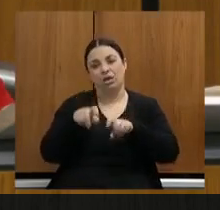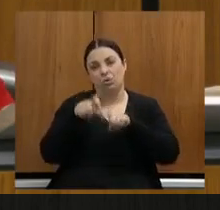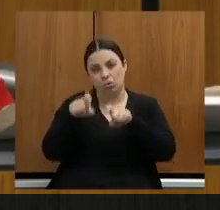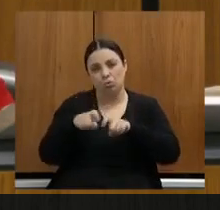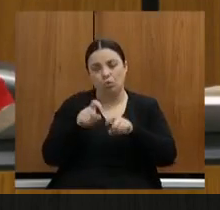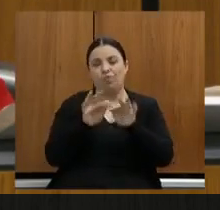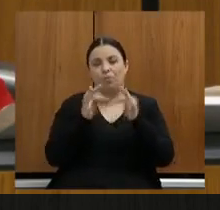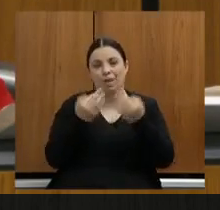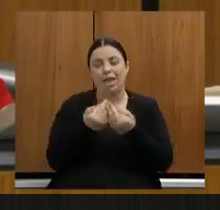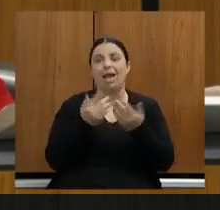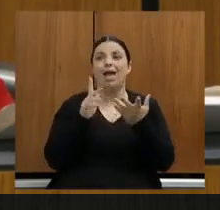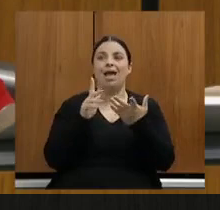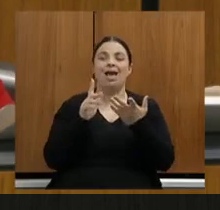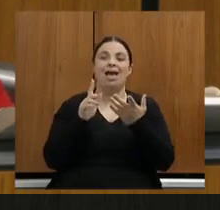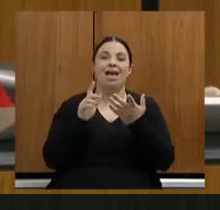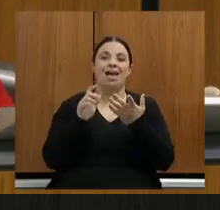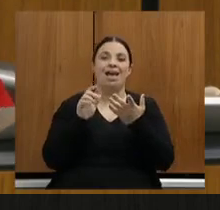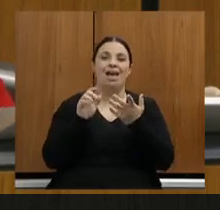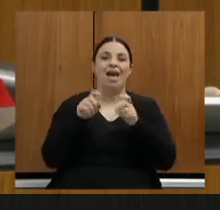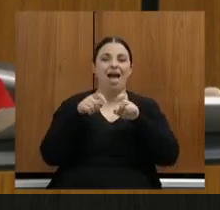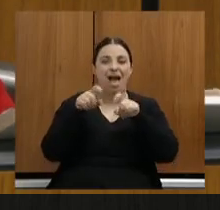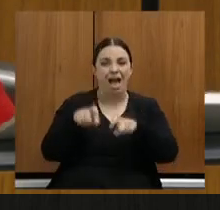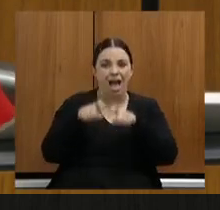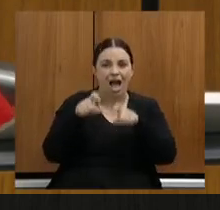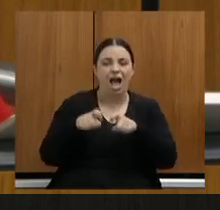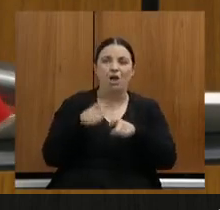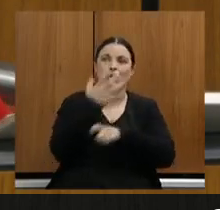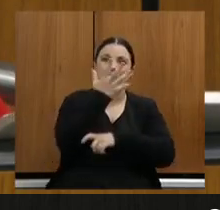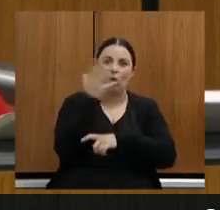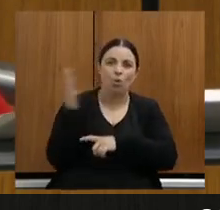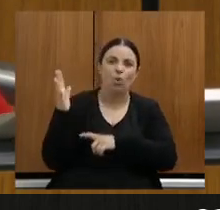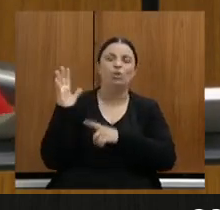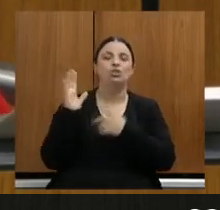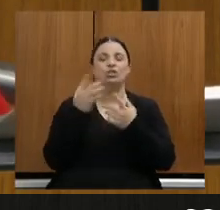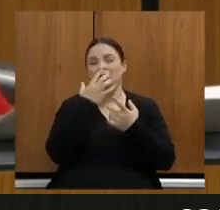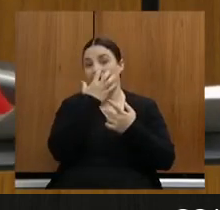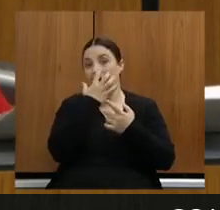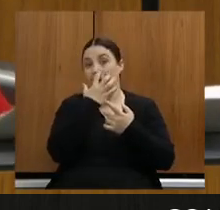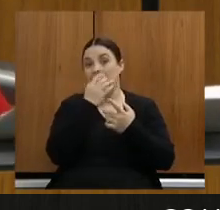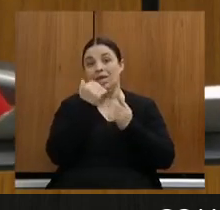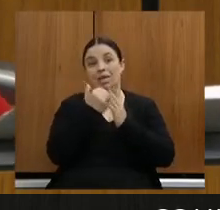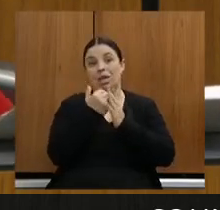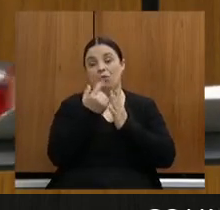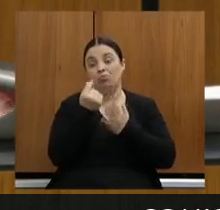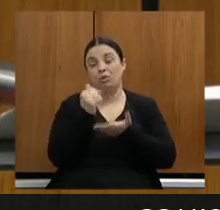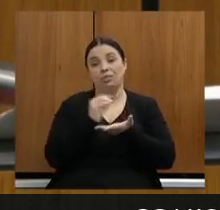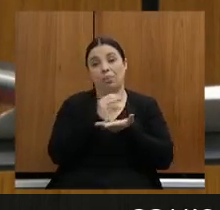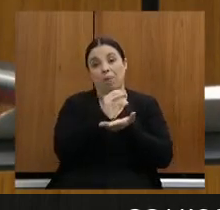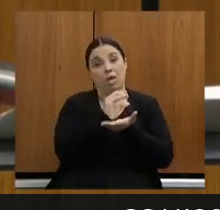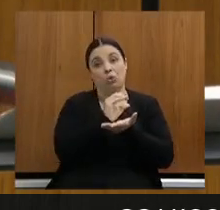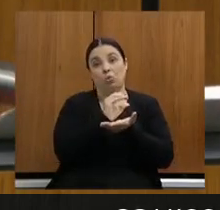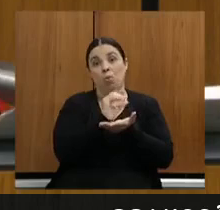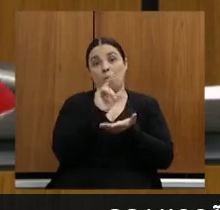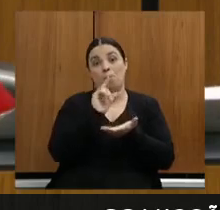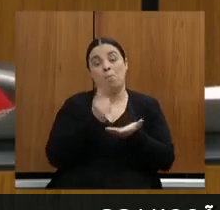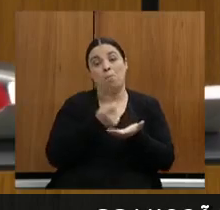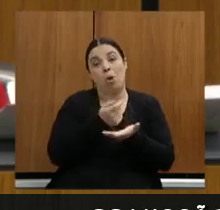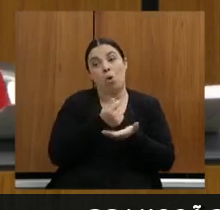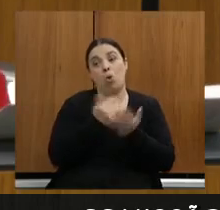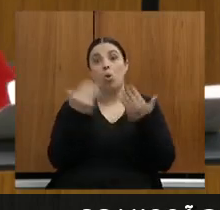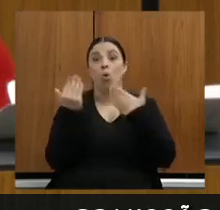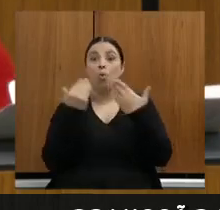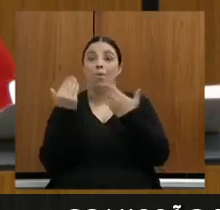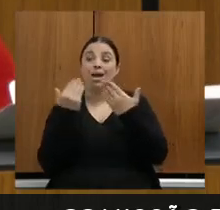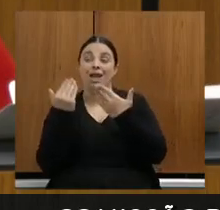considerando é o baixíssimo investimento em relação ao orçamento do Estado nesse momento na segunda